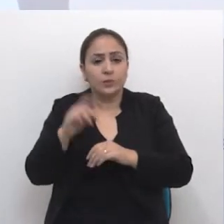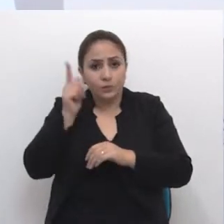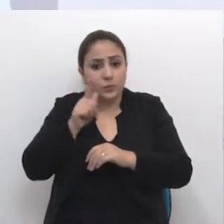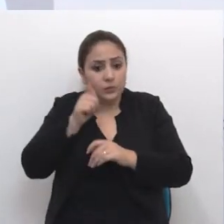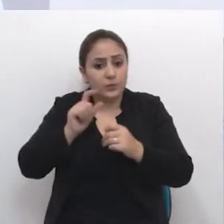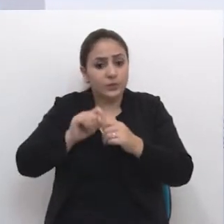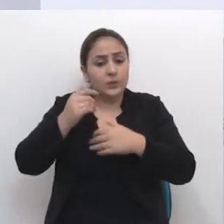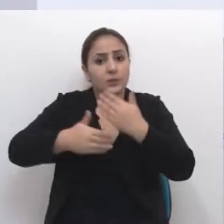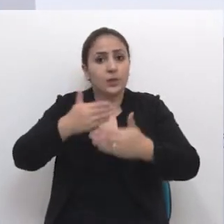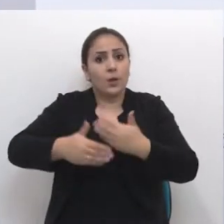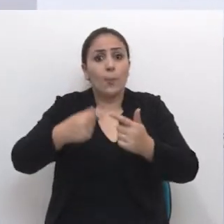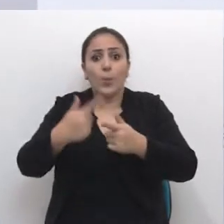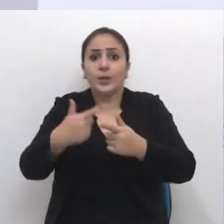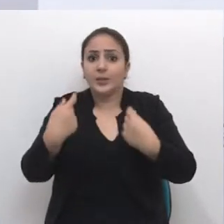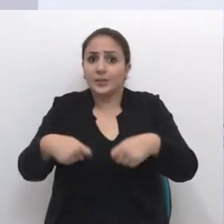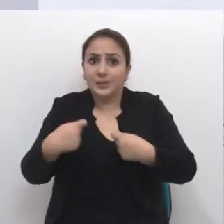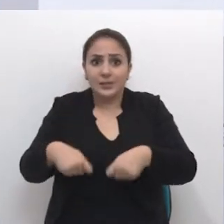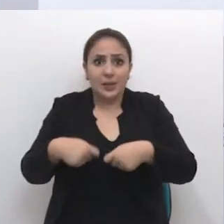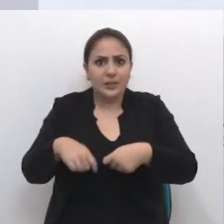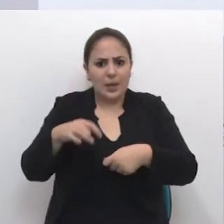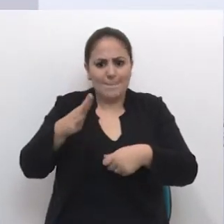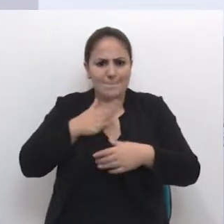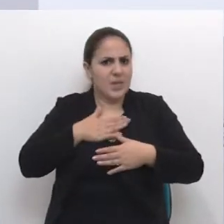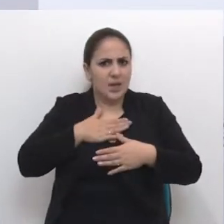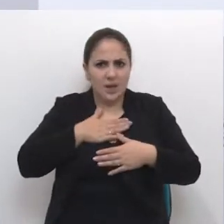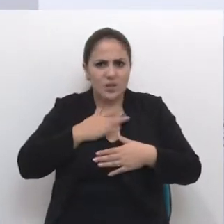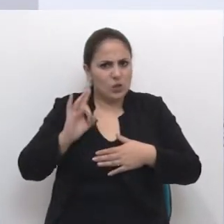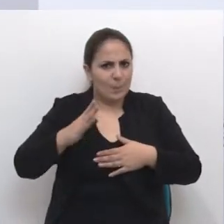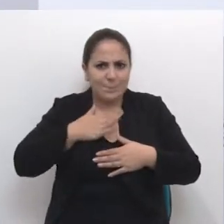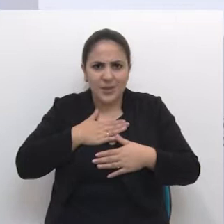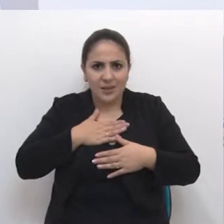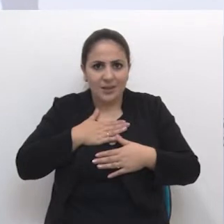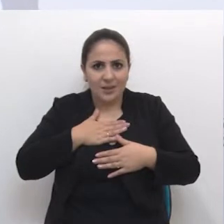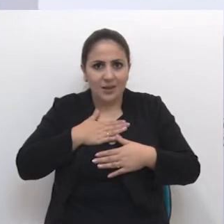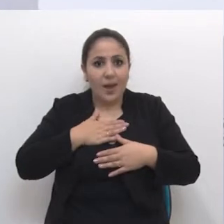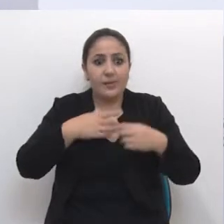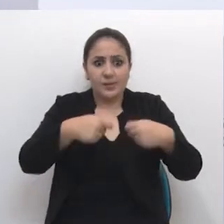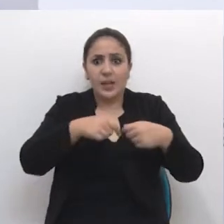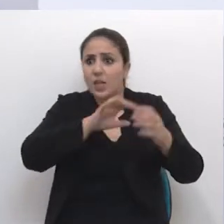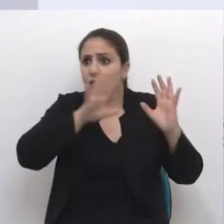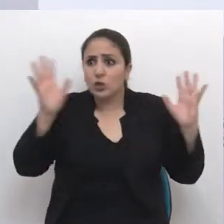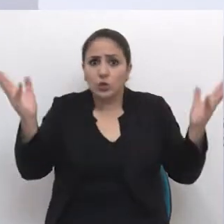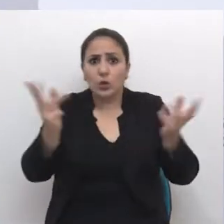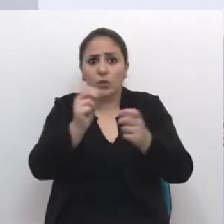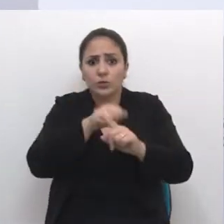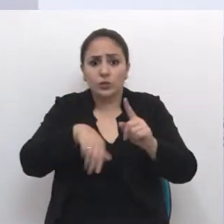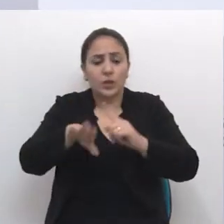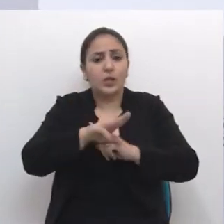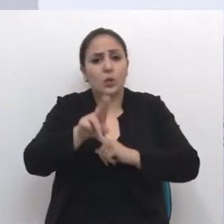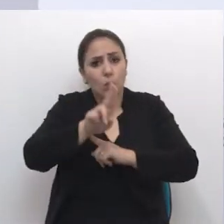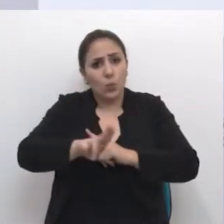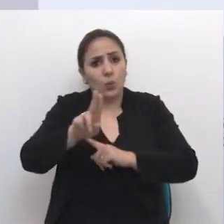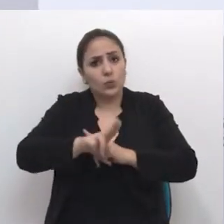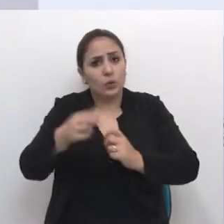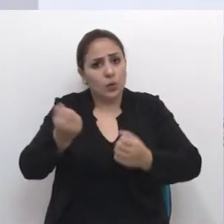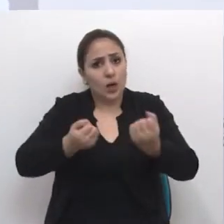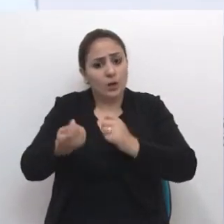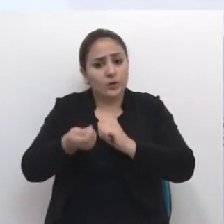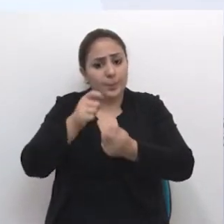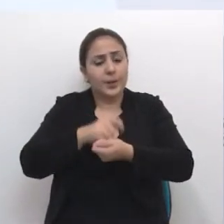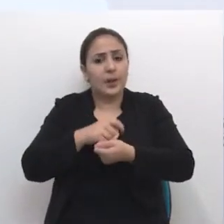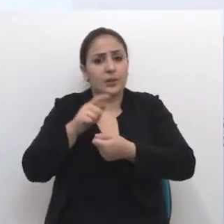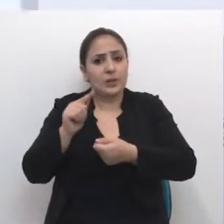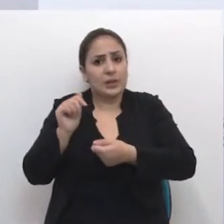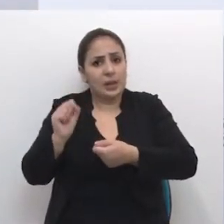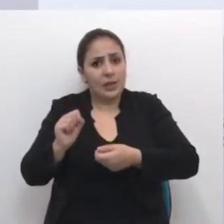andar. Porque a necessidade não é minha, mas a necessidade é de toda a sociedade que tem esses carros